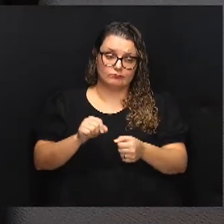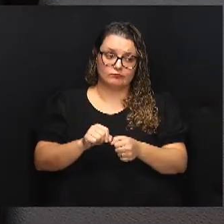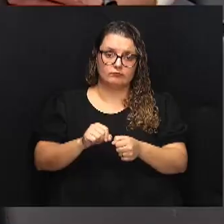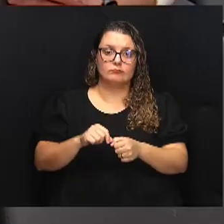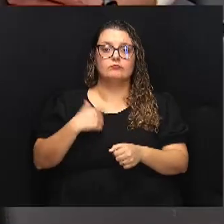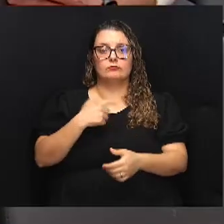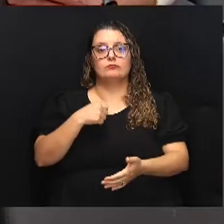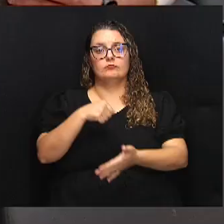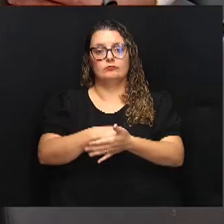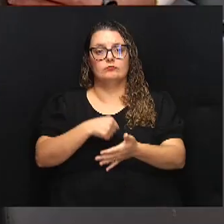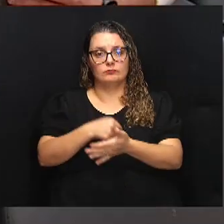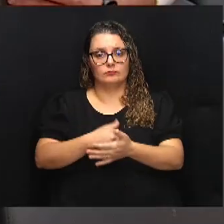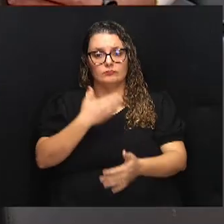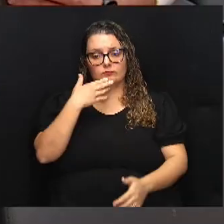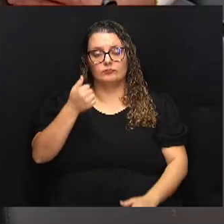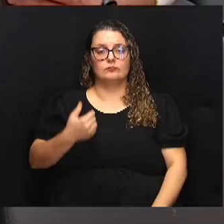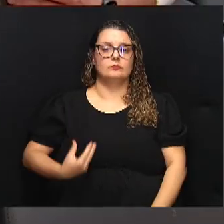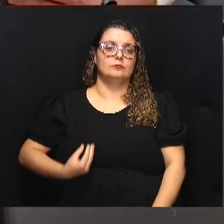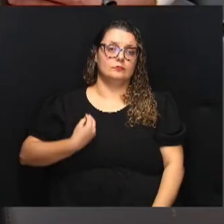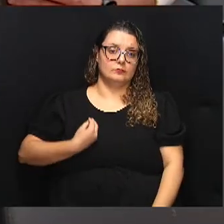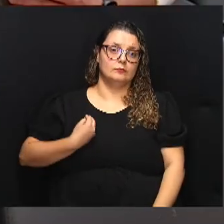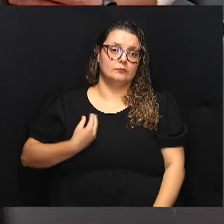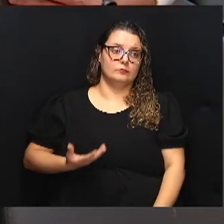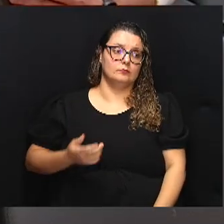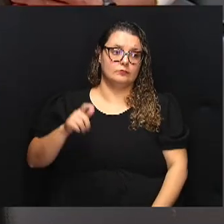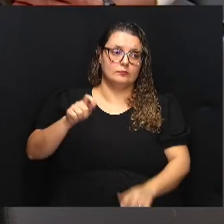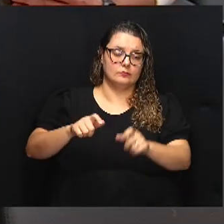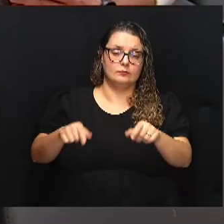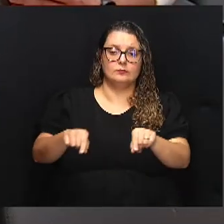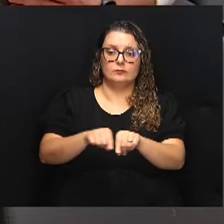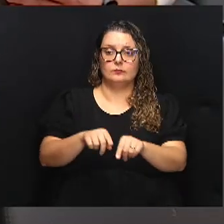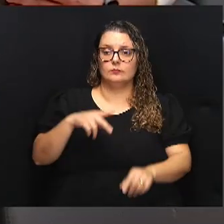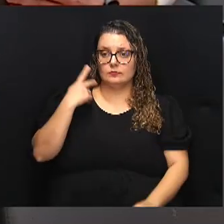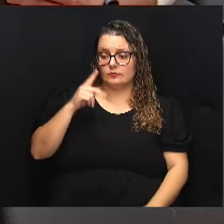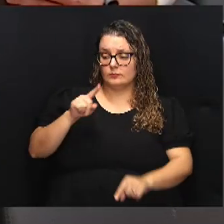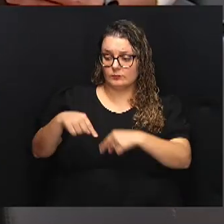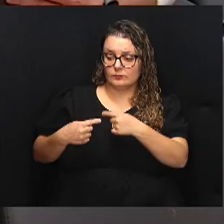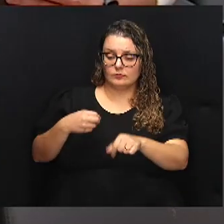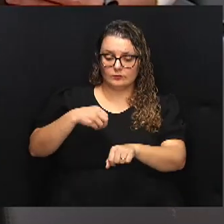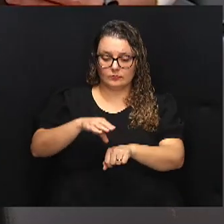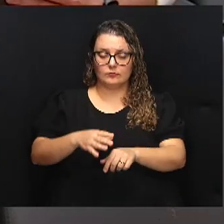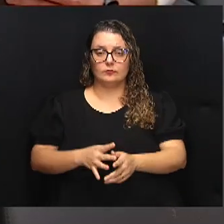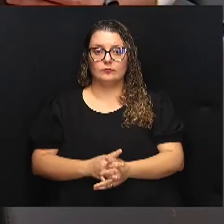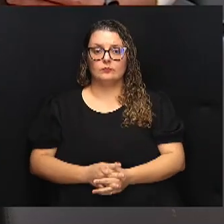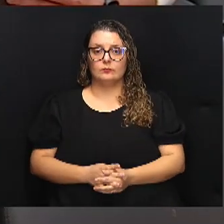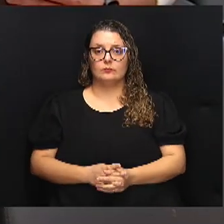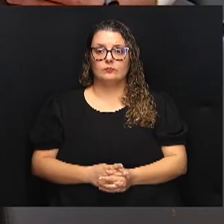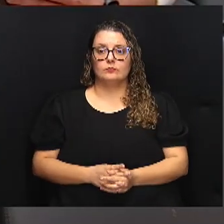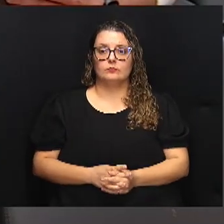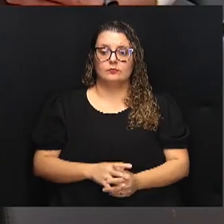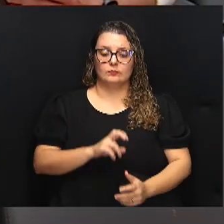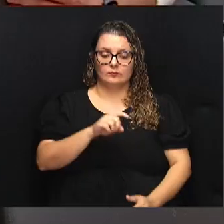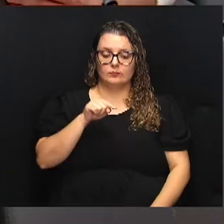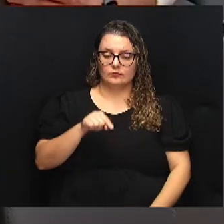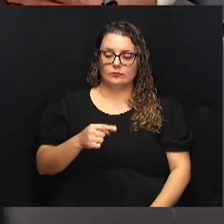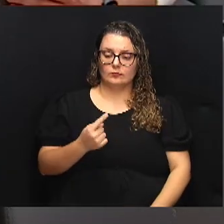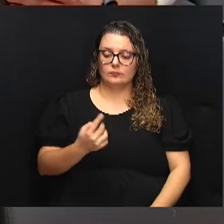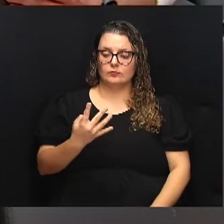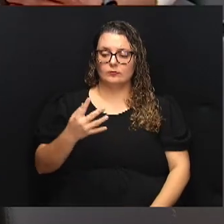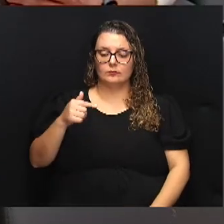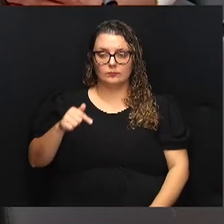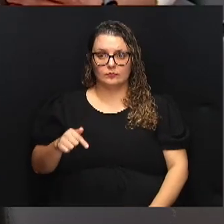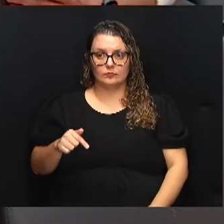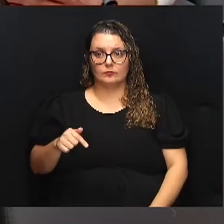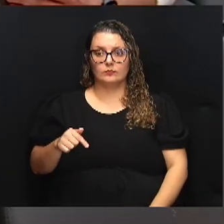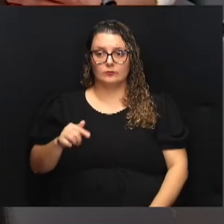possa melhorar para a vida das pessoas também. Vereador, uma outra indicação é a 5.147, essa